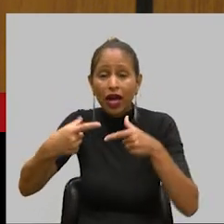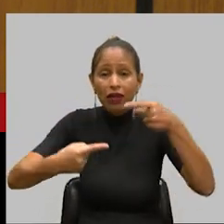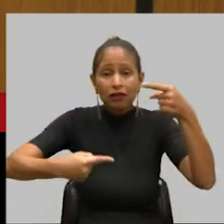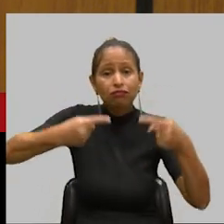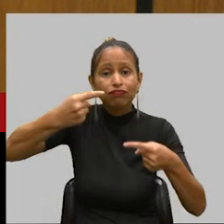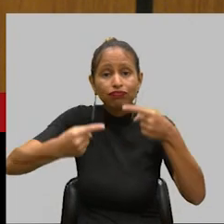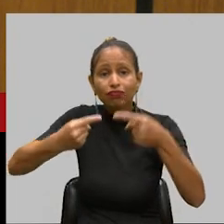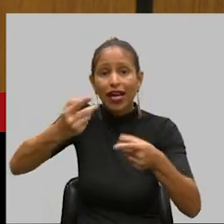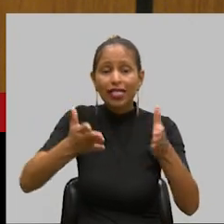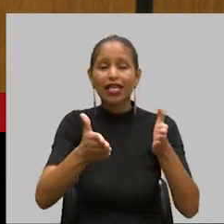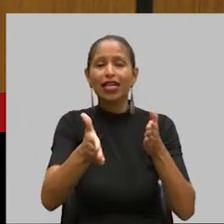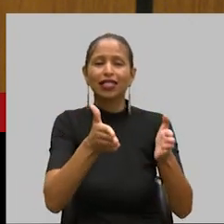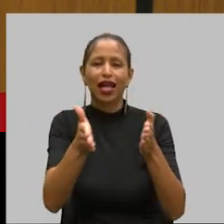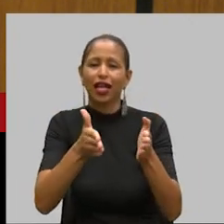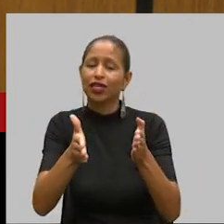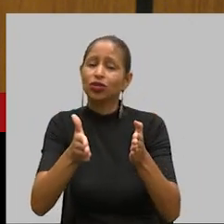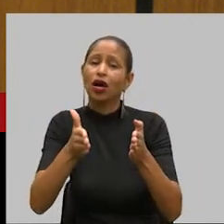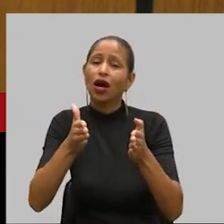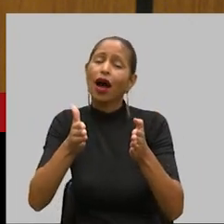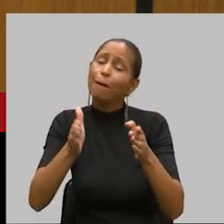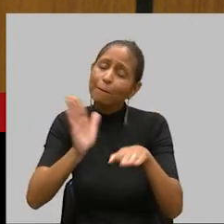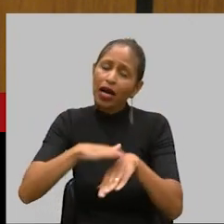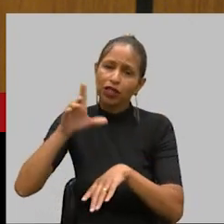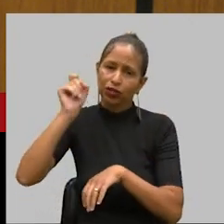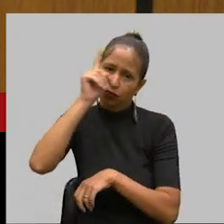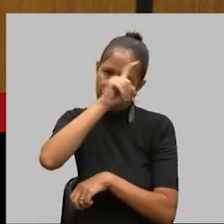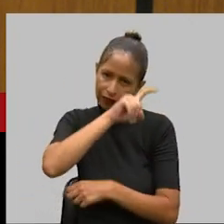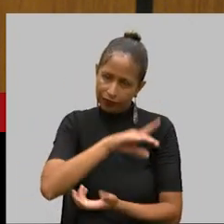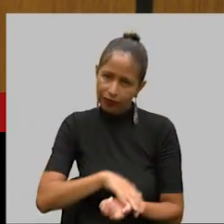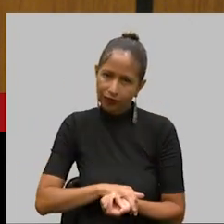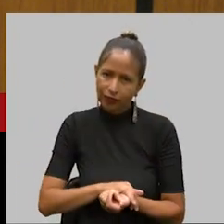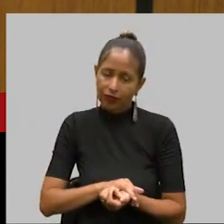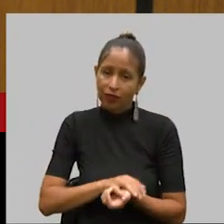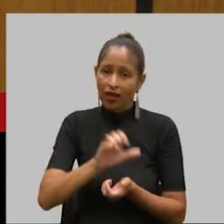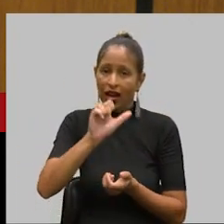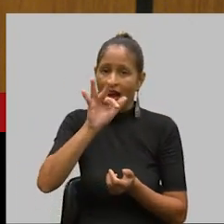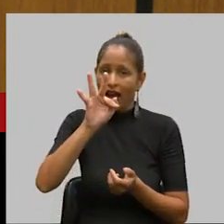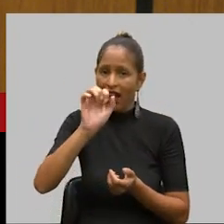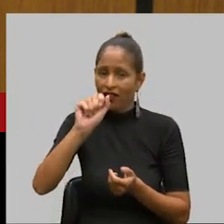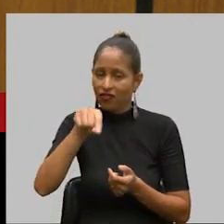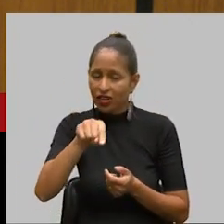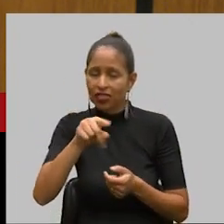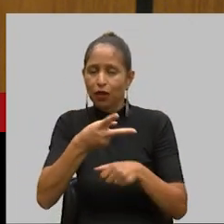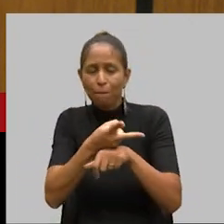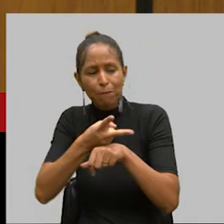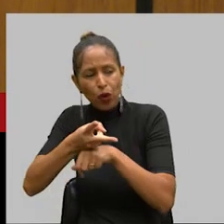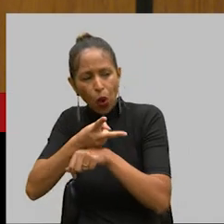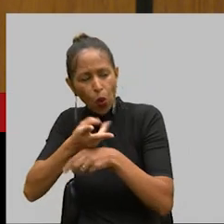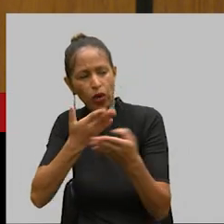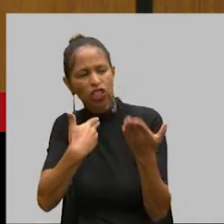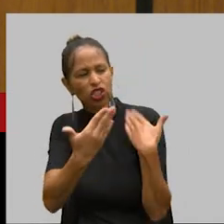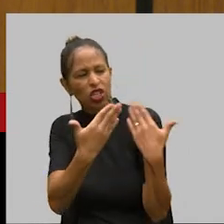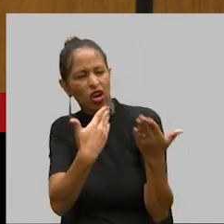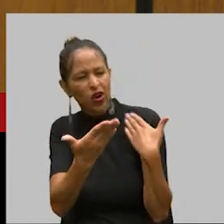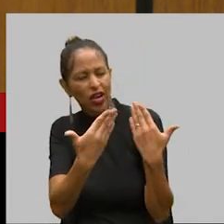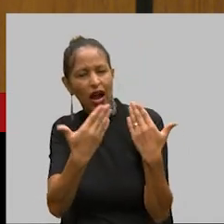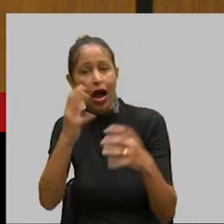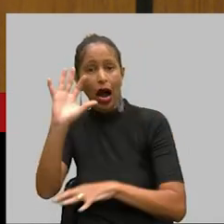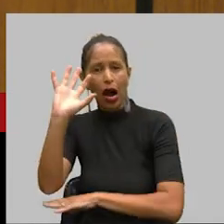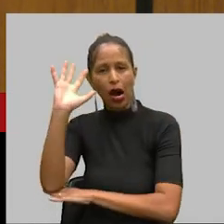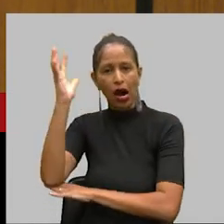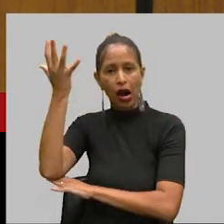públicas são ainda mais complexos as efas que buscam dialogar pela questão ambiental